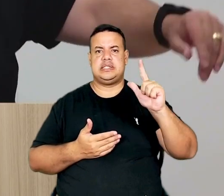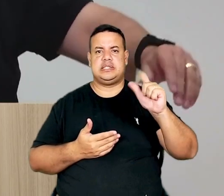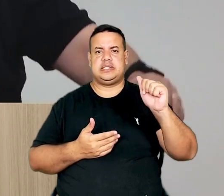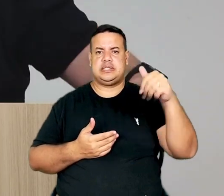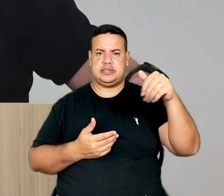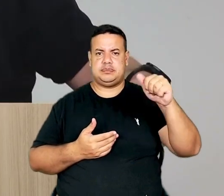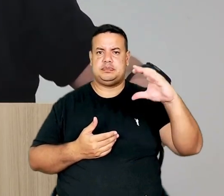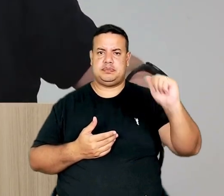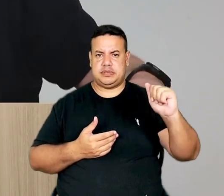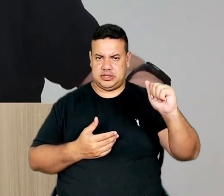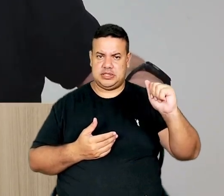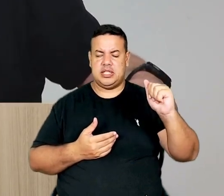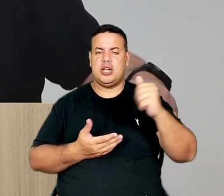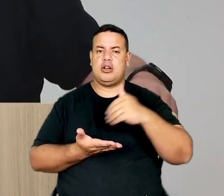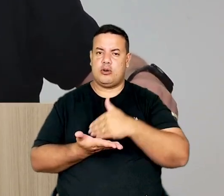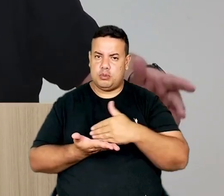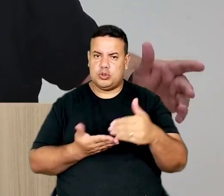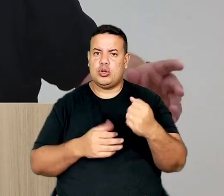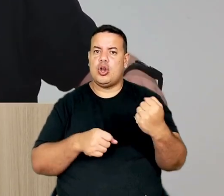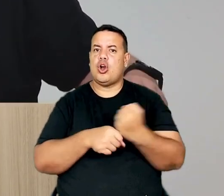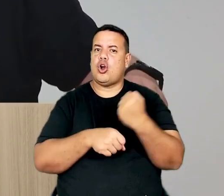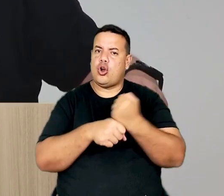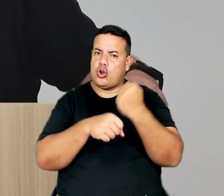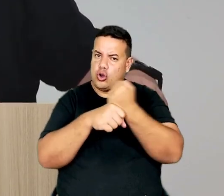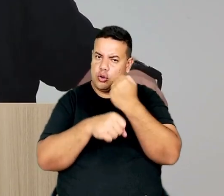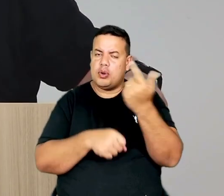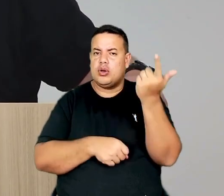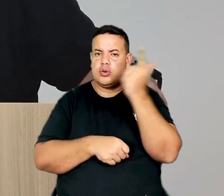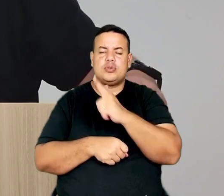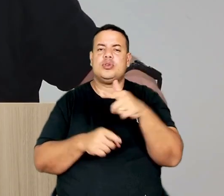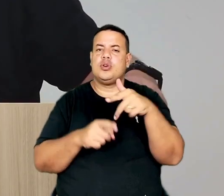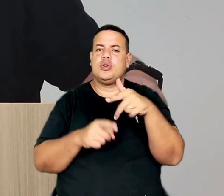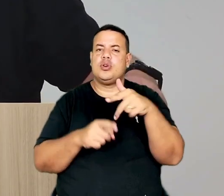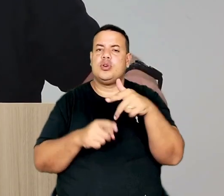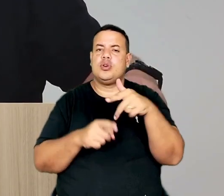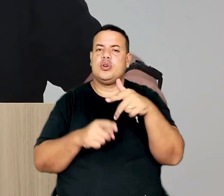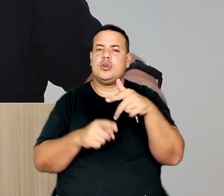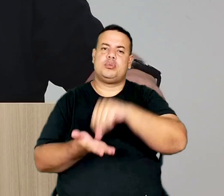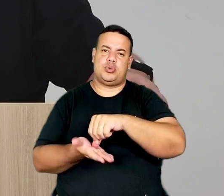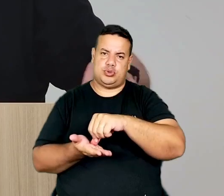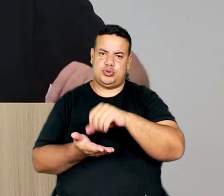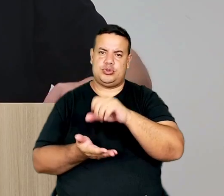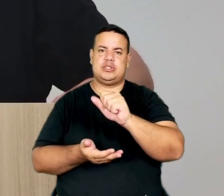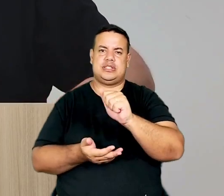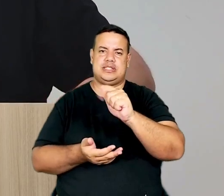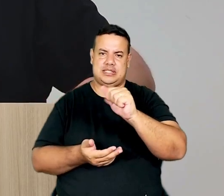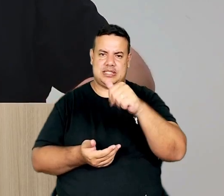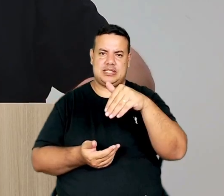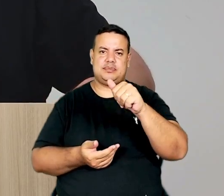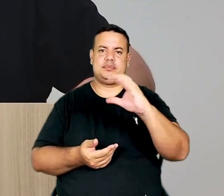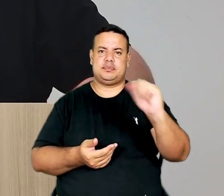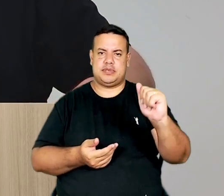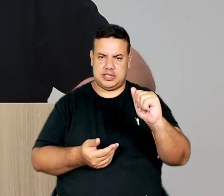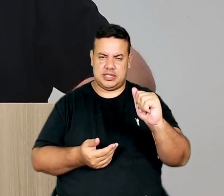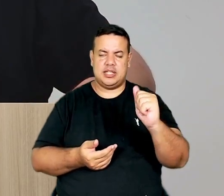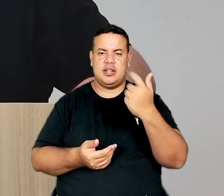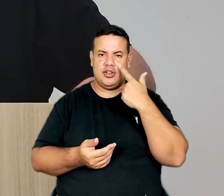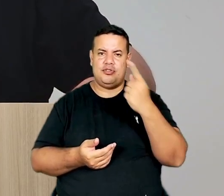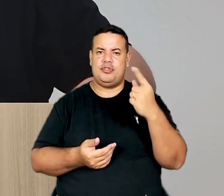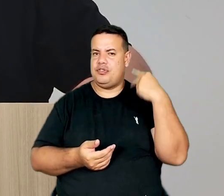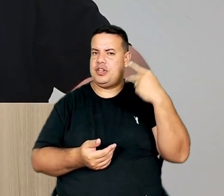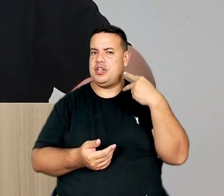lá de poder arrumar o postinho lá de Salamanca. Né? Eu vi aqui a vereadora Karina falou com relação